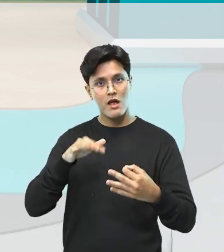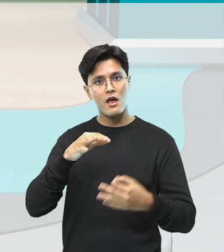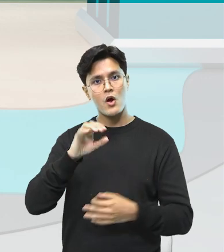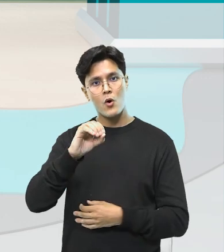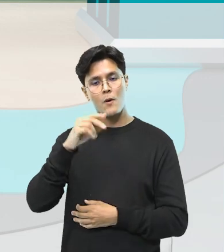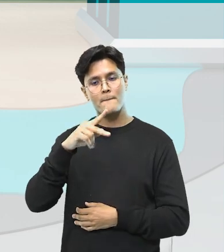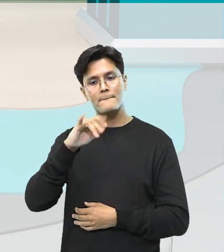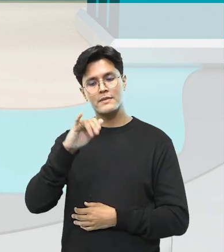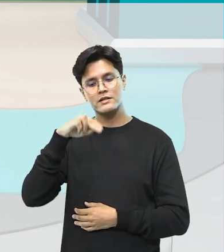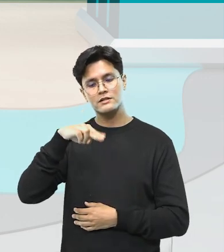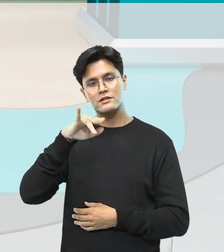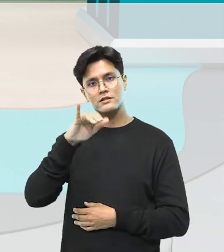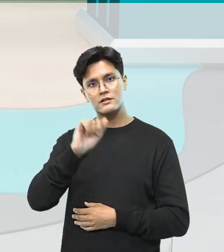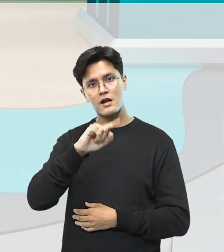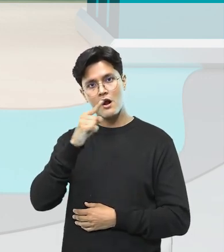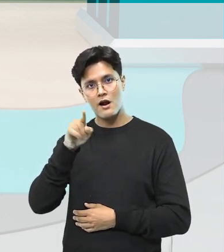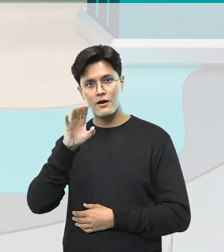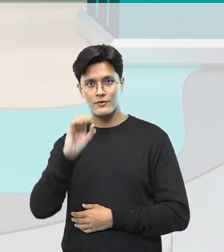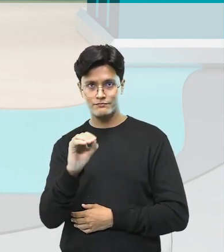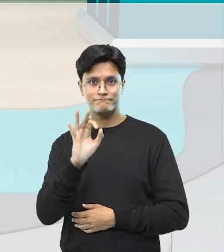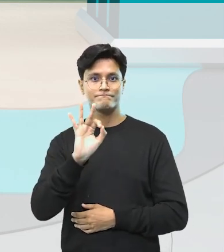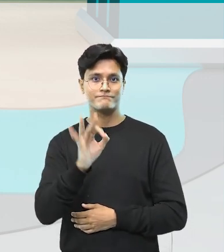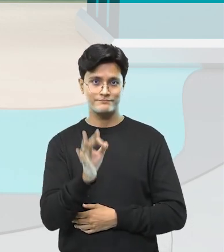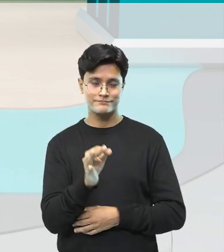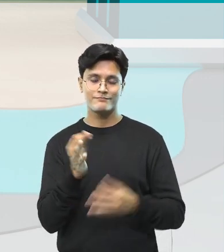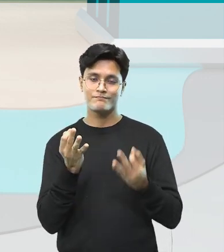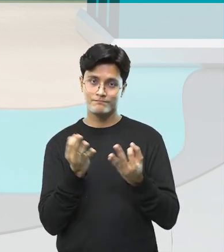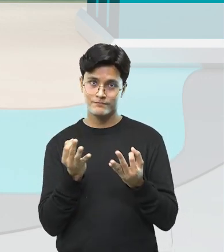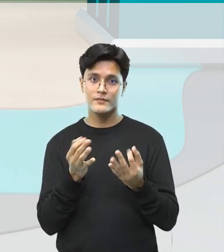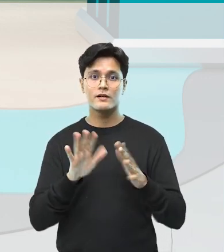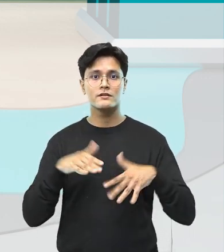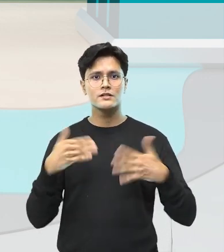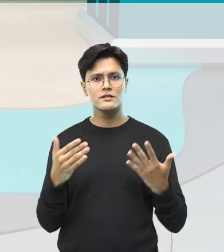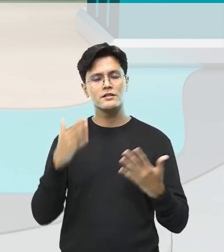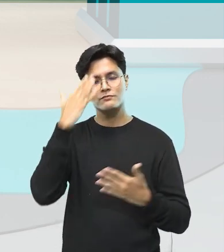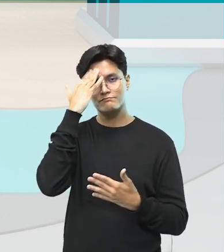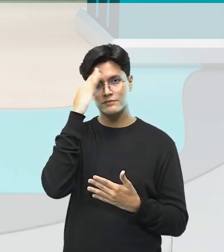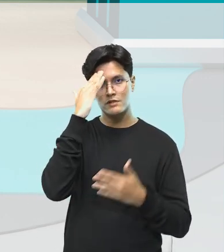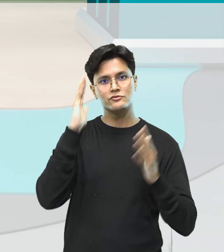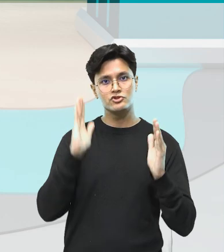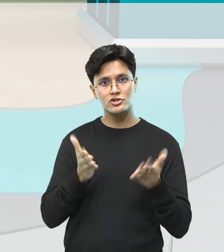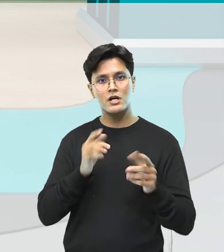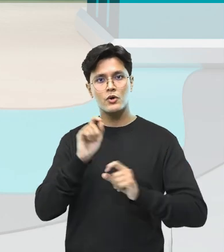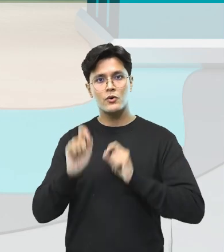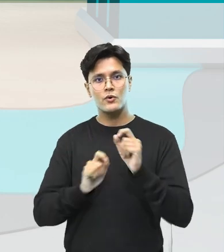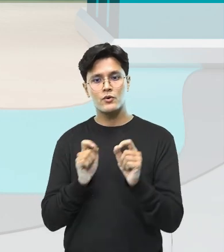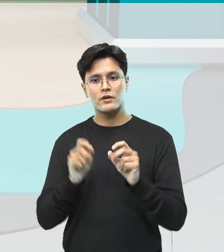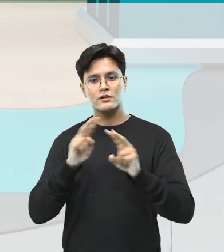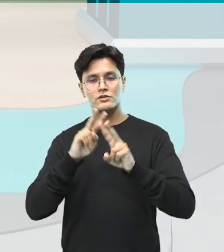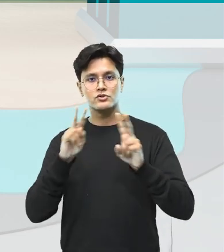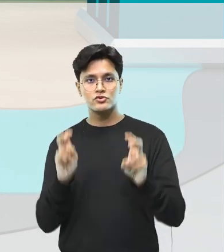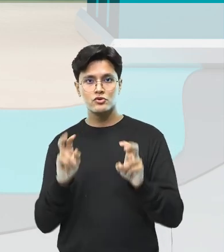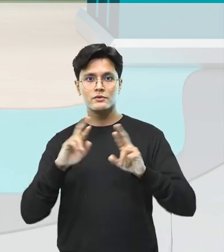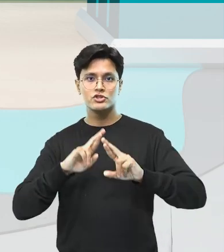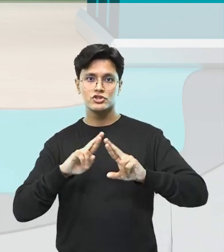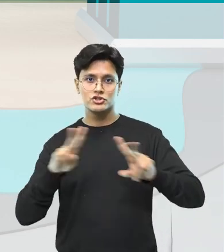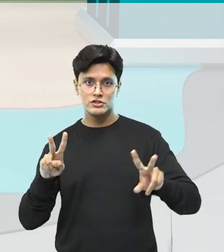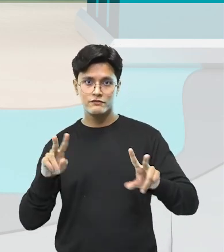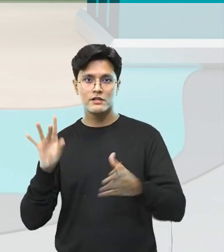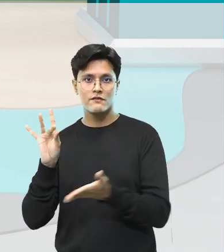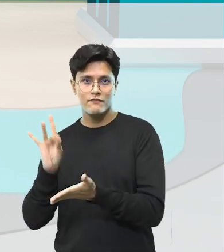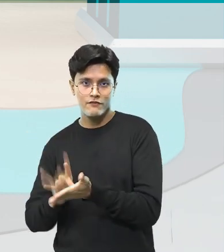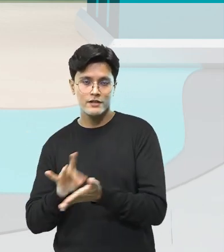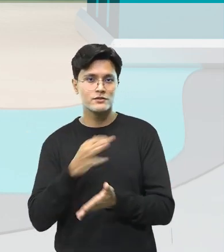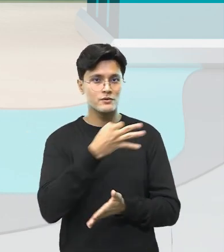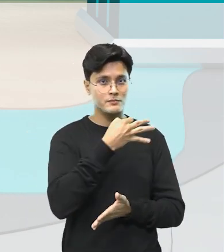opiniões relacionadas a esse texto. Certo? Perfeito? Então, entendemos aí, né, essa questão da diferenciação de